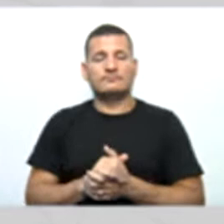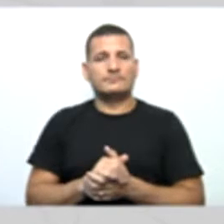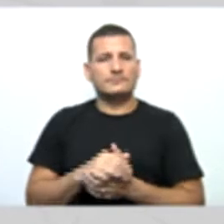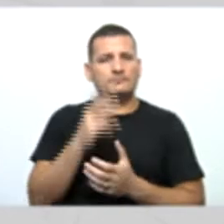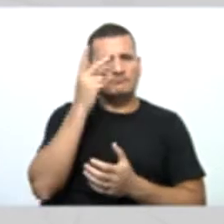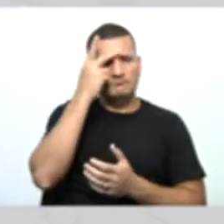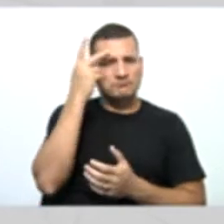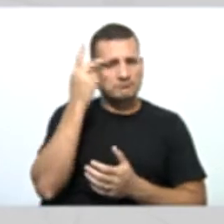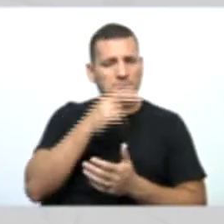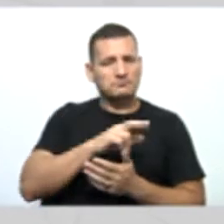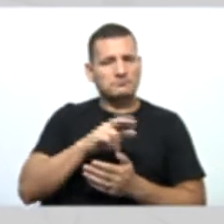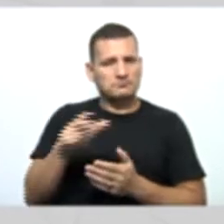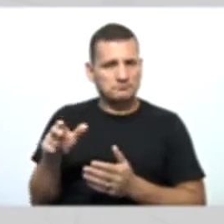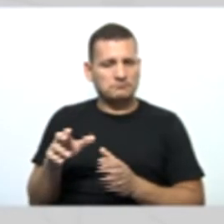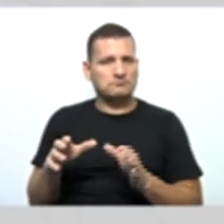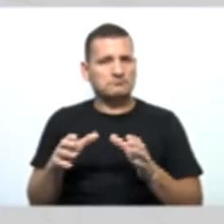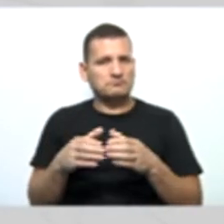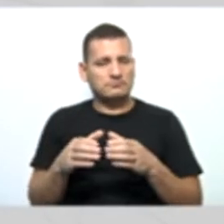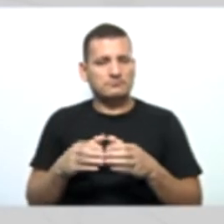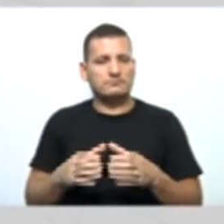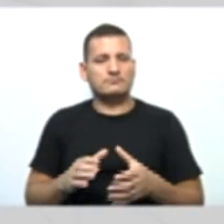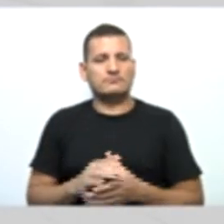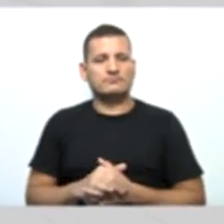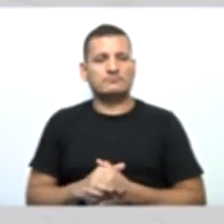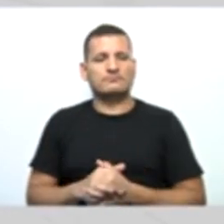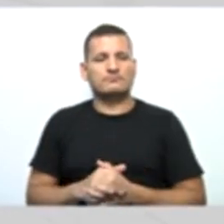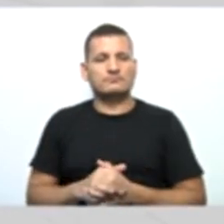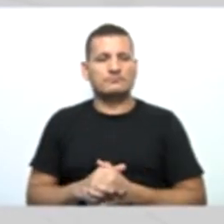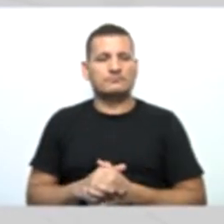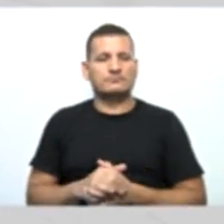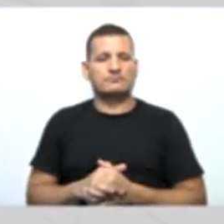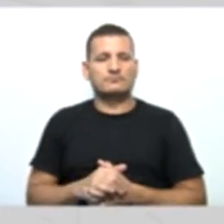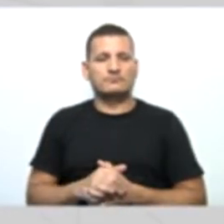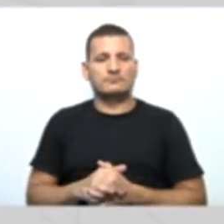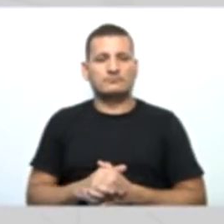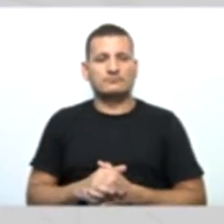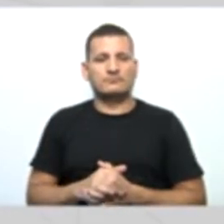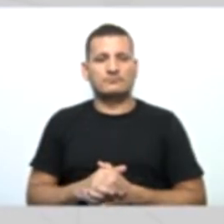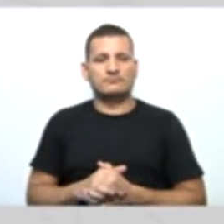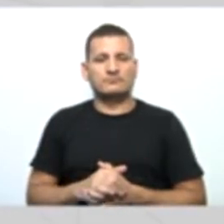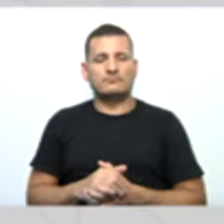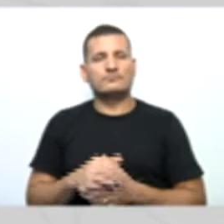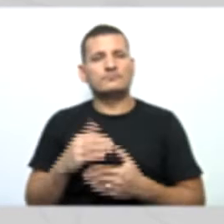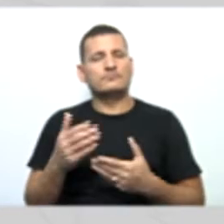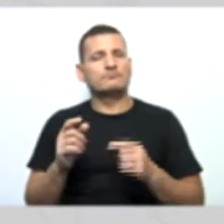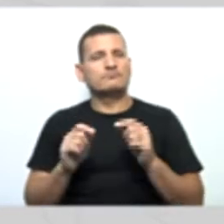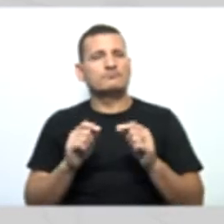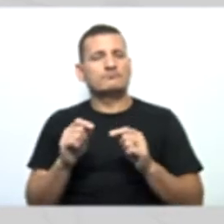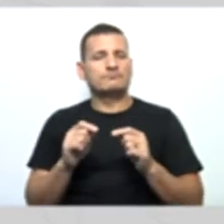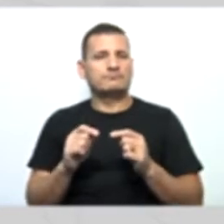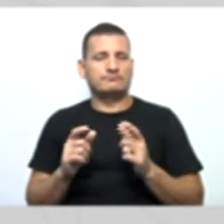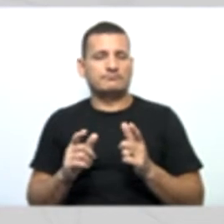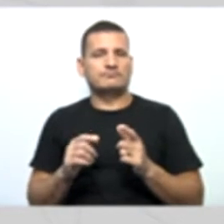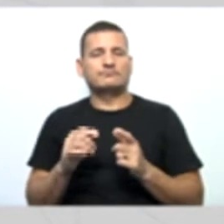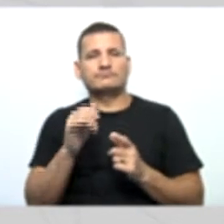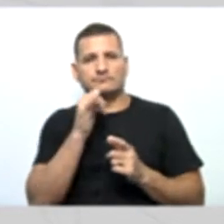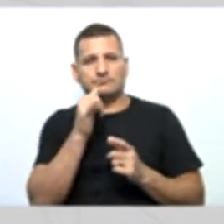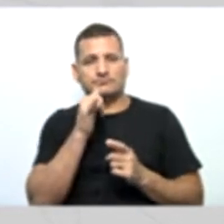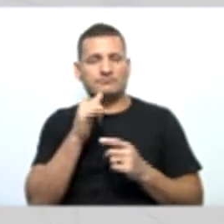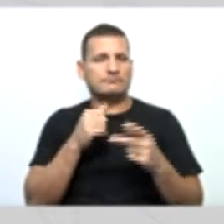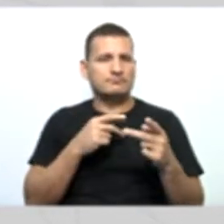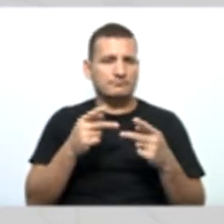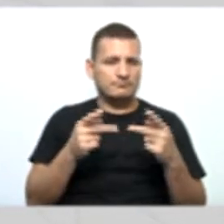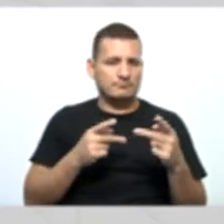tantas pessoas envolvidas. E aí o que que acontece? Isso não quer dizer que um projeto vai ter que